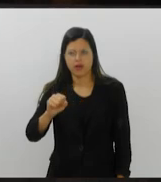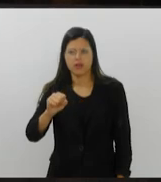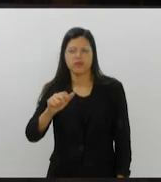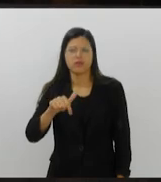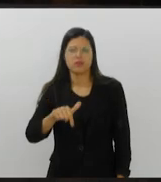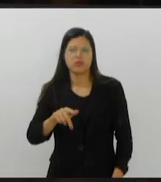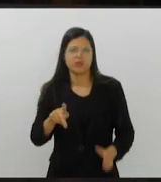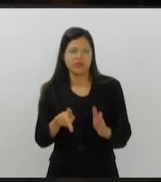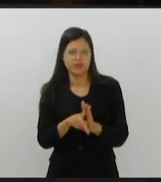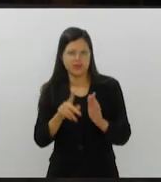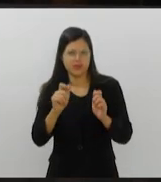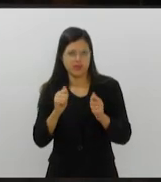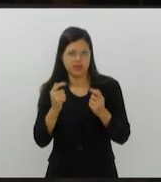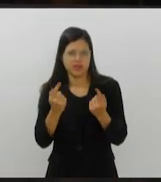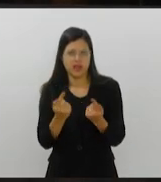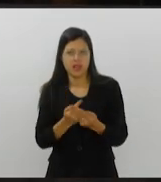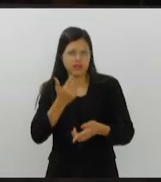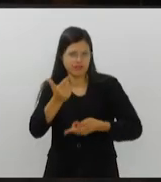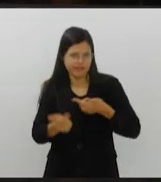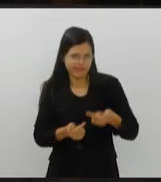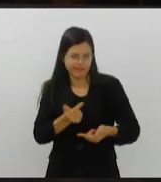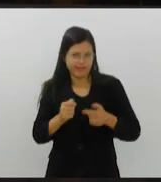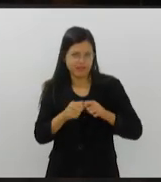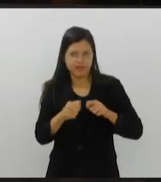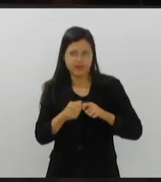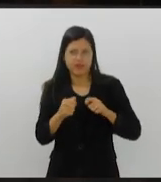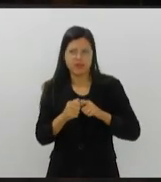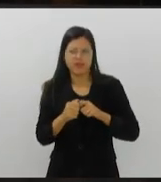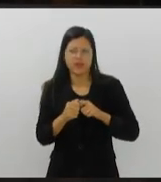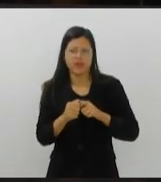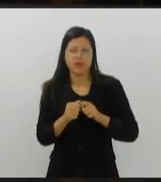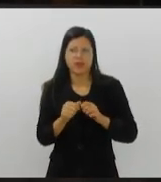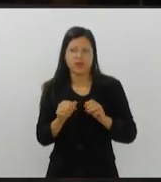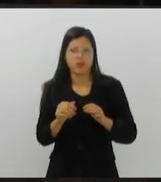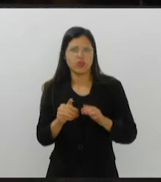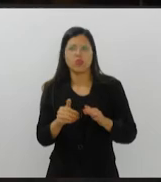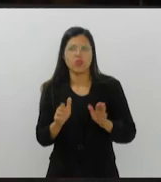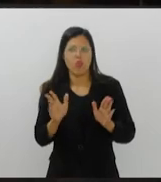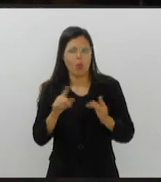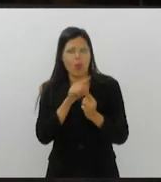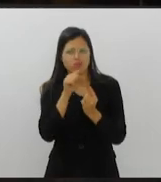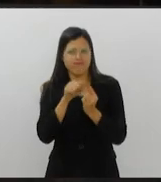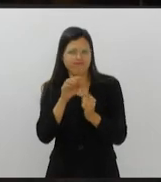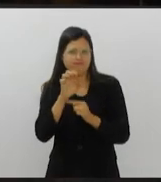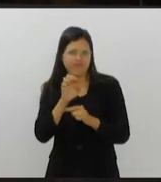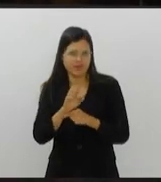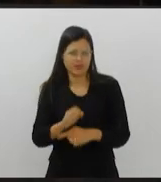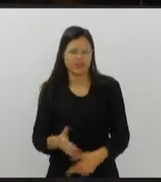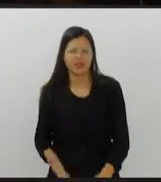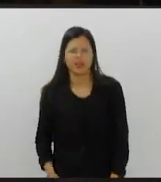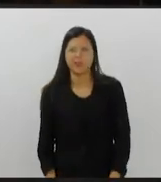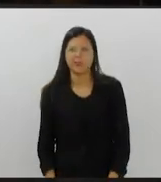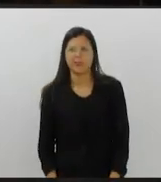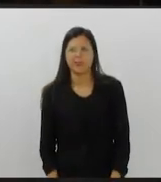Parlamento Fluminense ao trabalho desenvolvido em prol do nosso Estado. Parabéns,